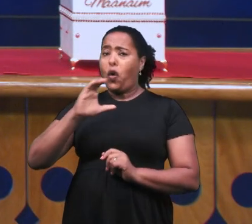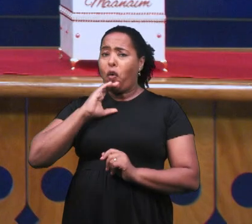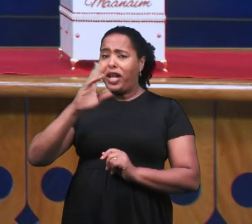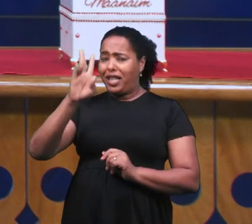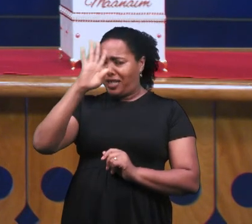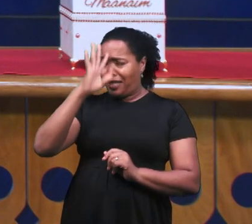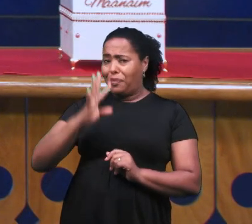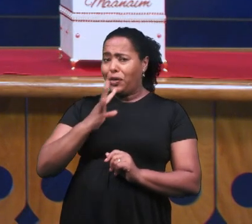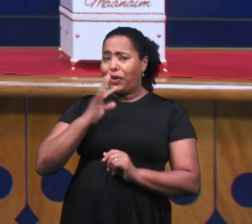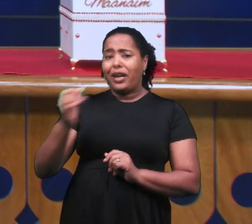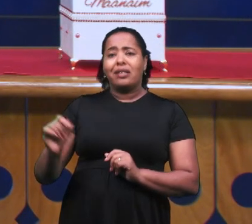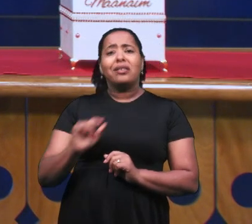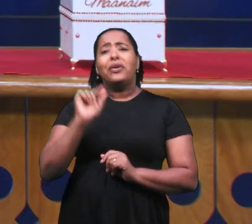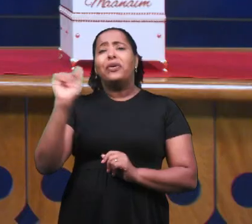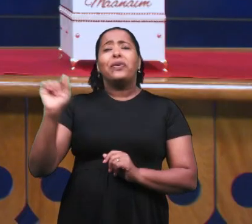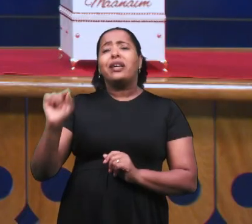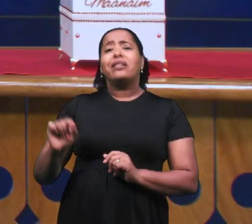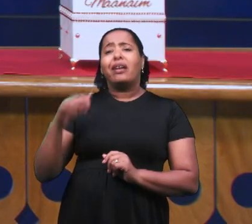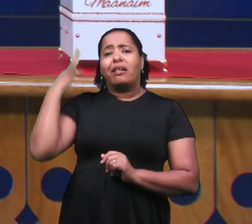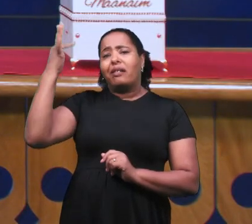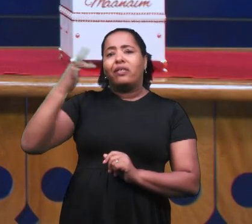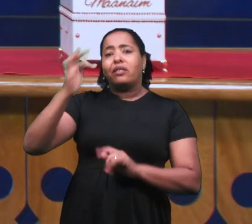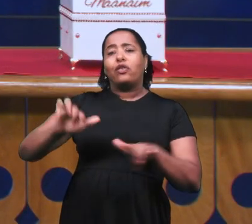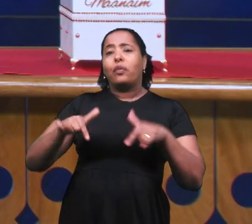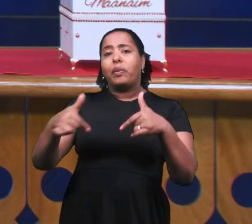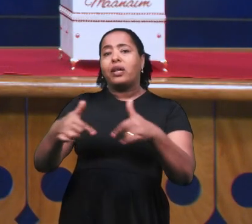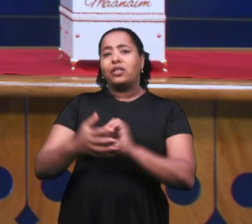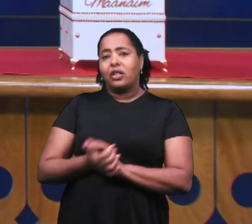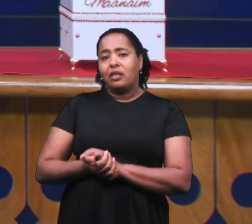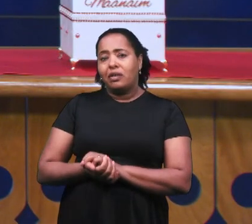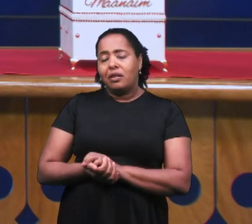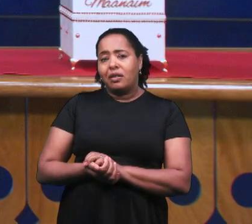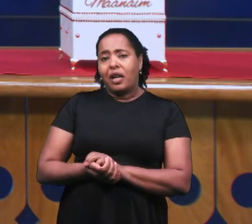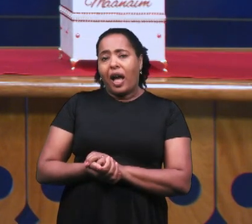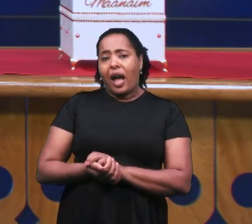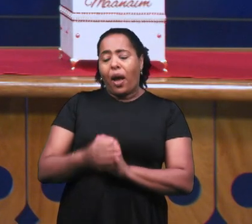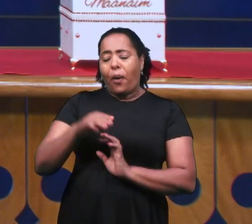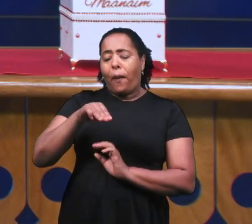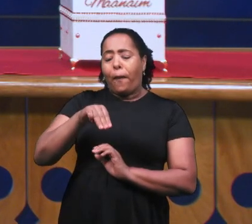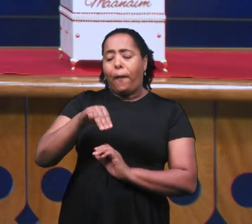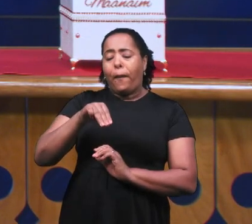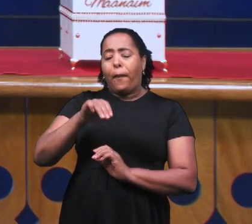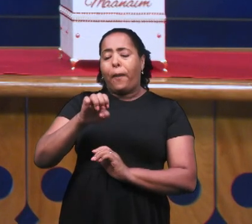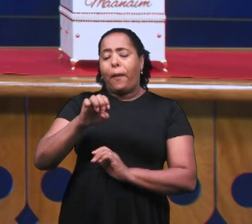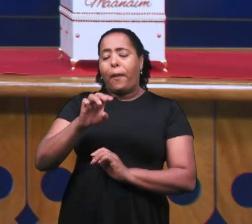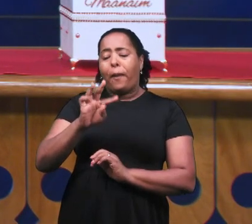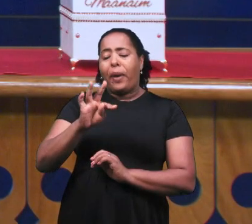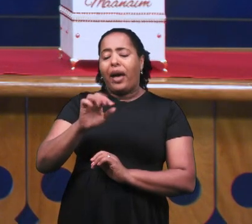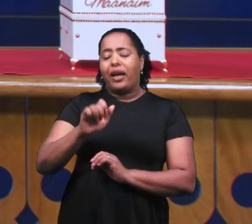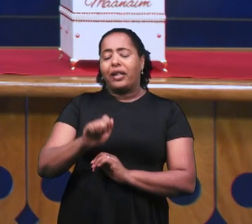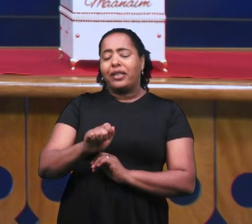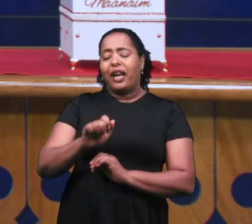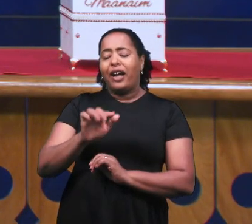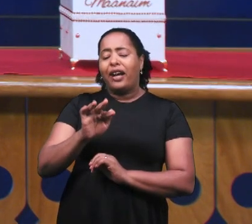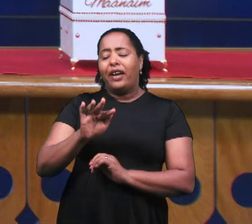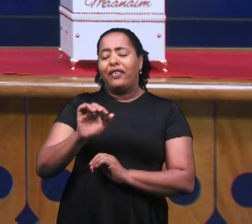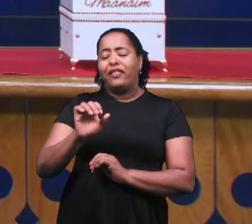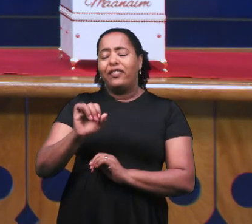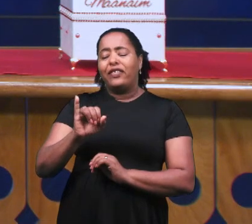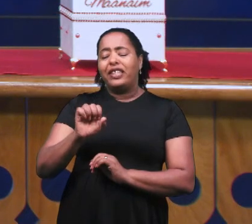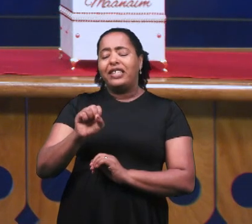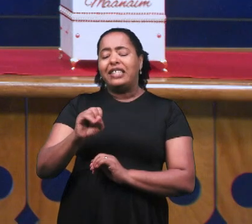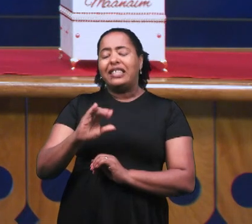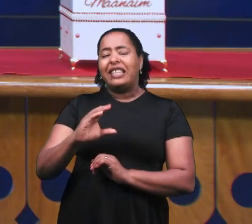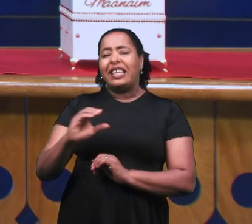O que a filosofia tentou fazer? Ela trouxe metafísica. Ela começou a falar sobre metafísica. Hoje, a